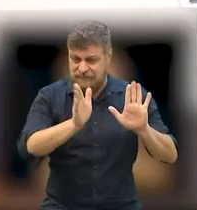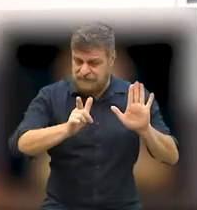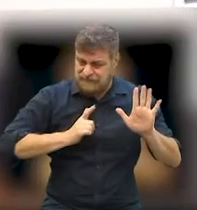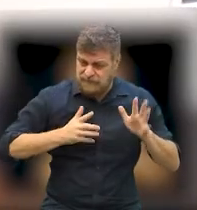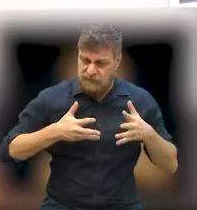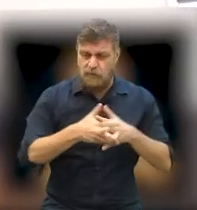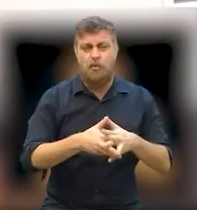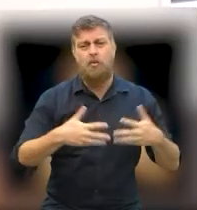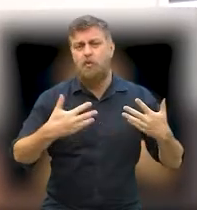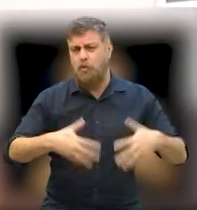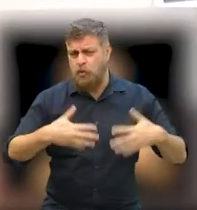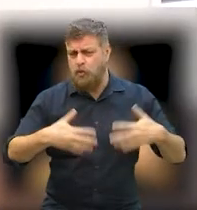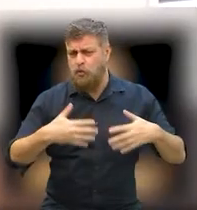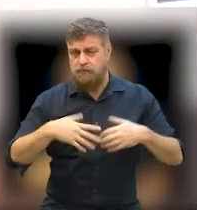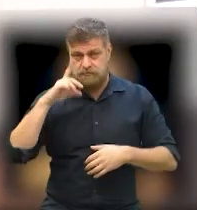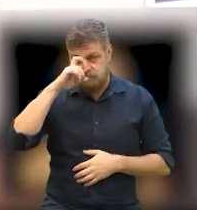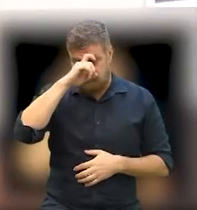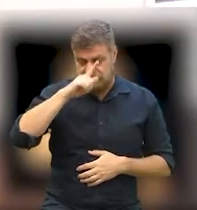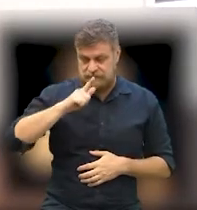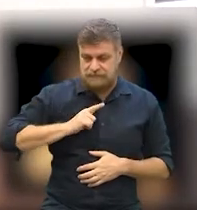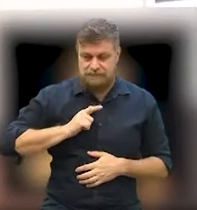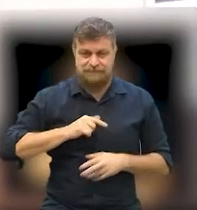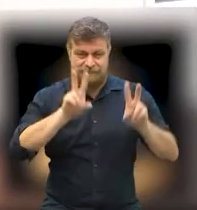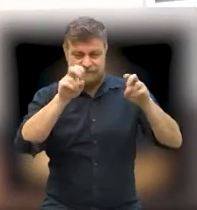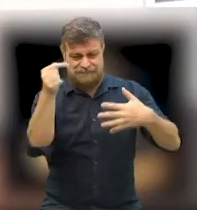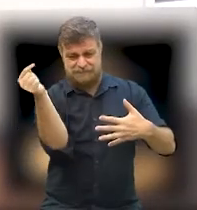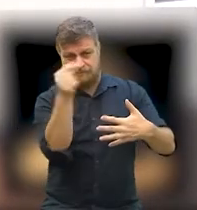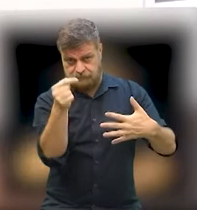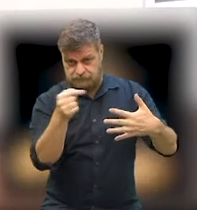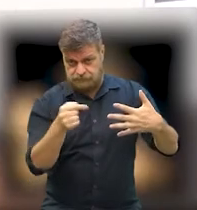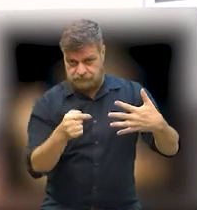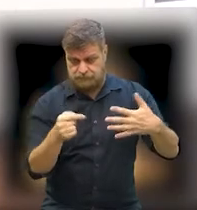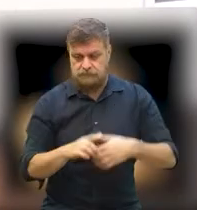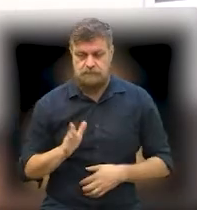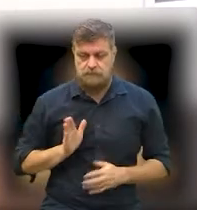já é uma legislação complexa por natureza, né? Ela trata de diversos